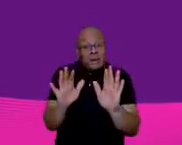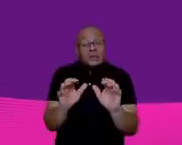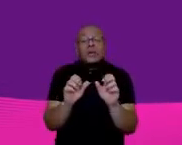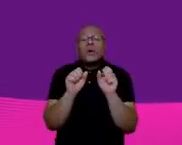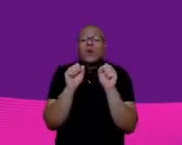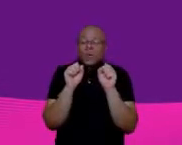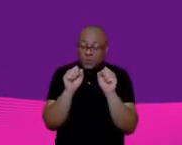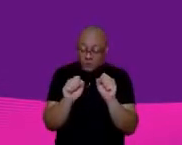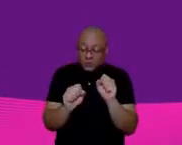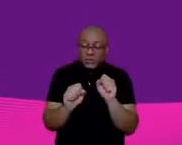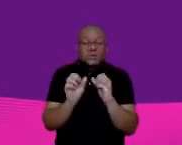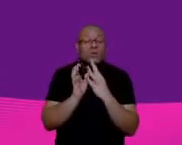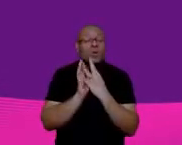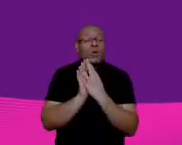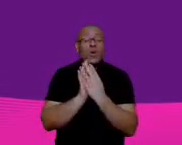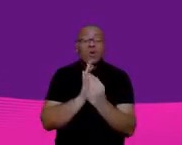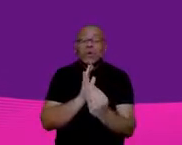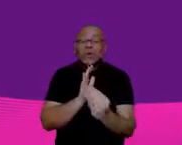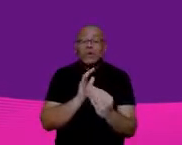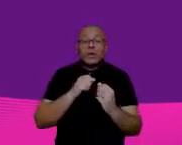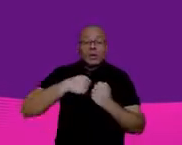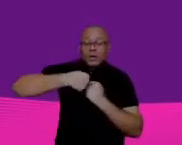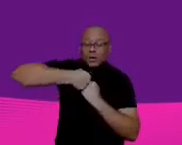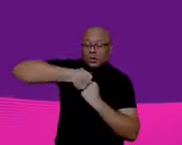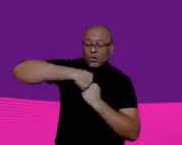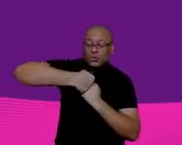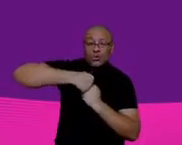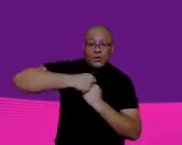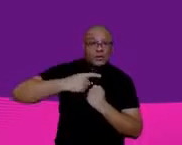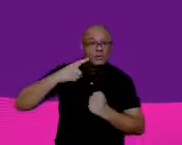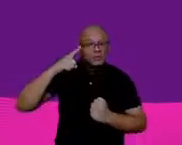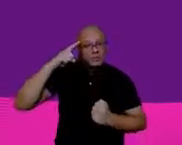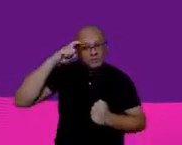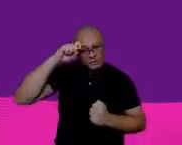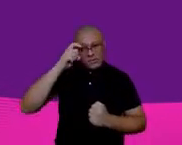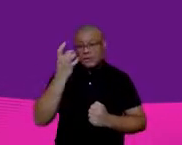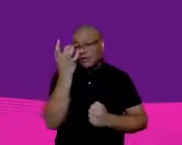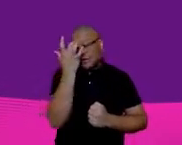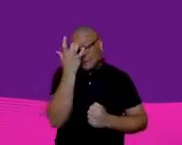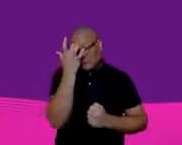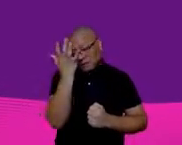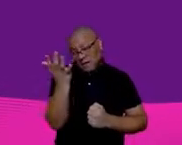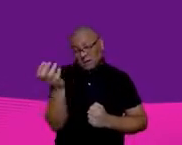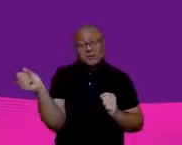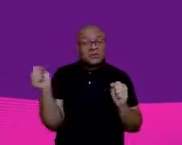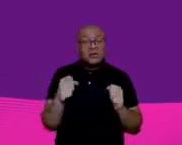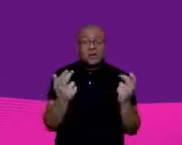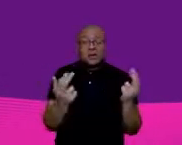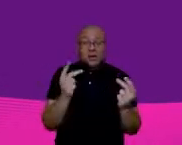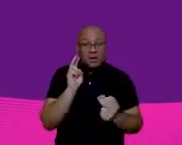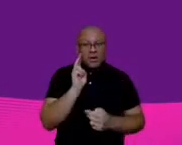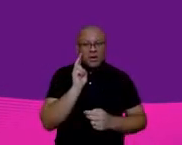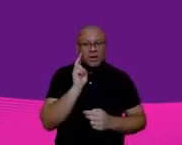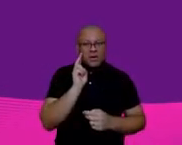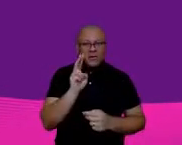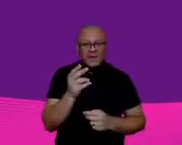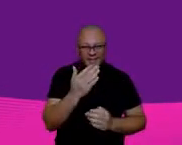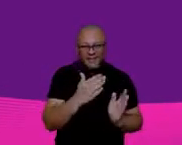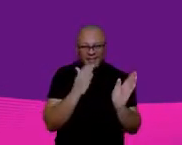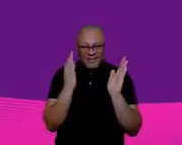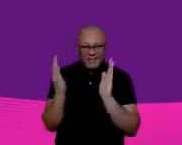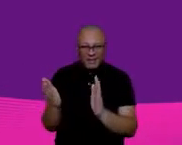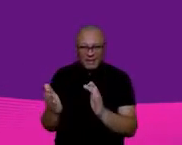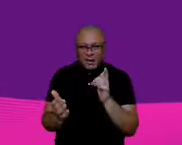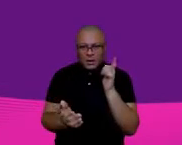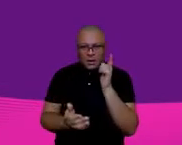replicar para os joelhos mais complicados, para os mais fáceis. Vejam aqui neste lado, se vocês conseguirem imaginar